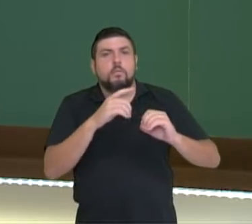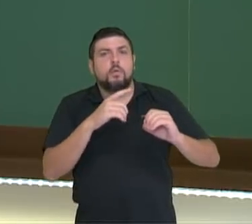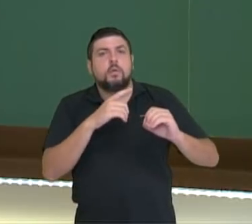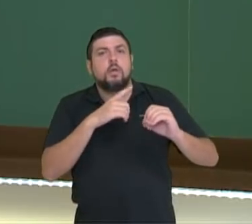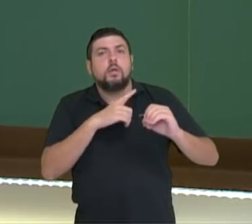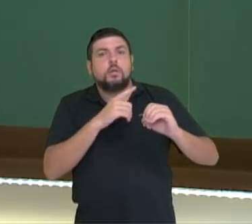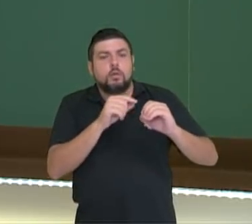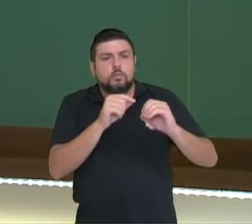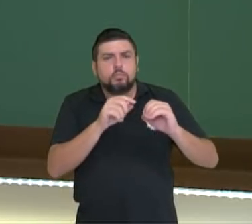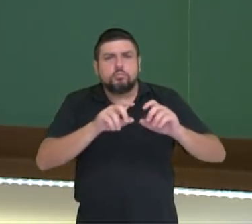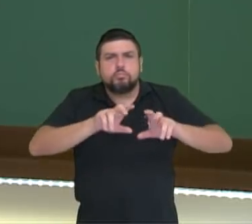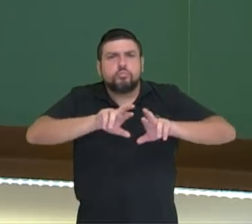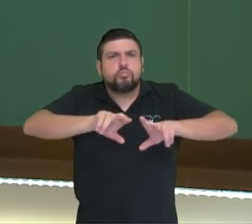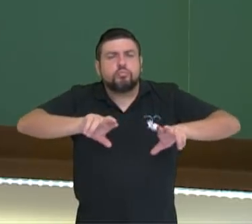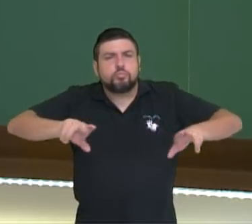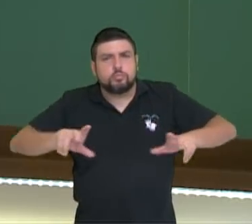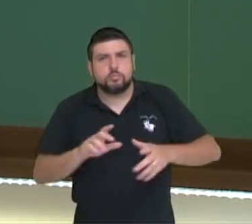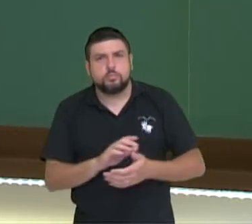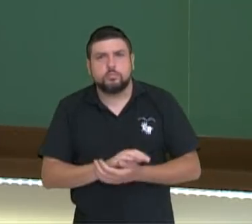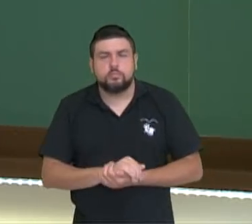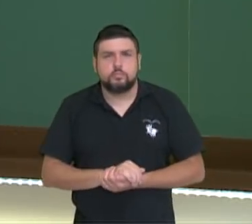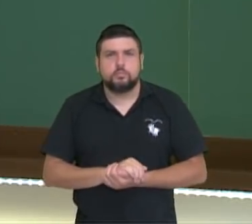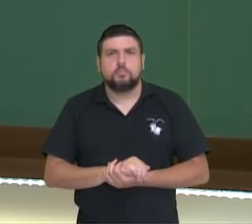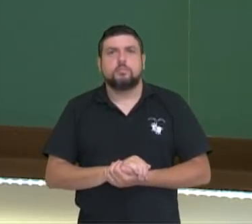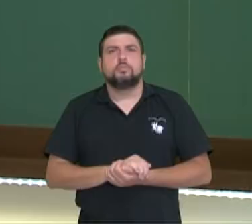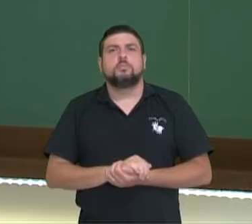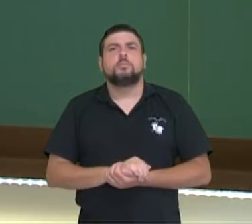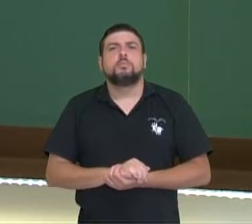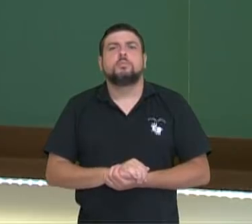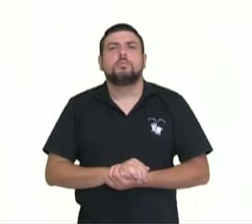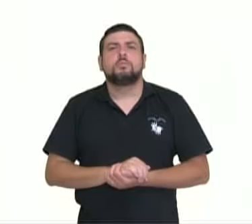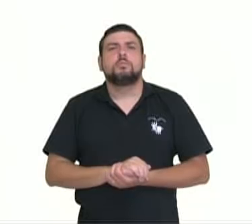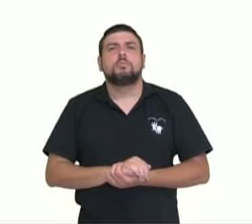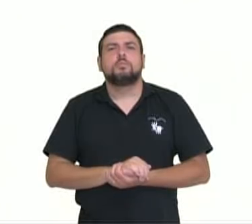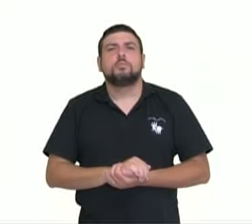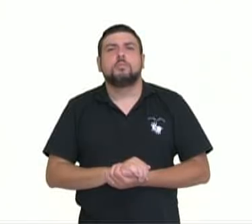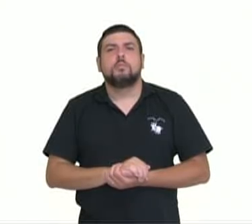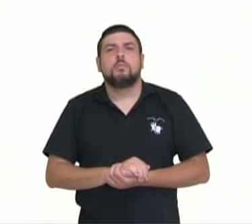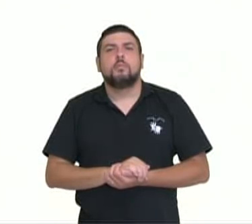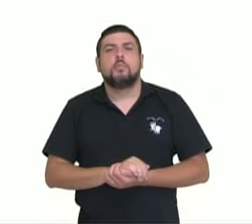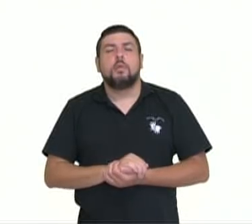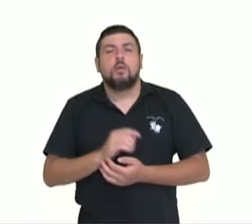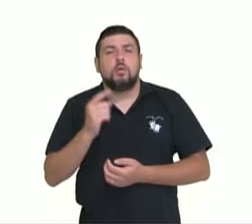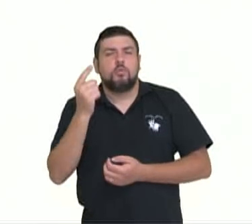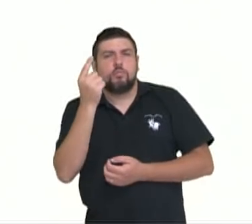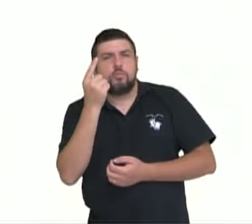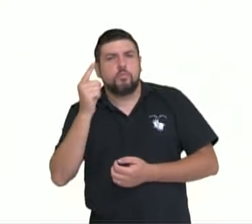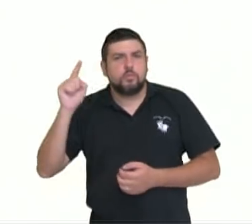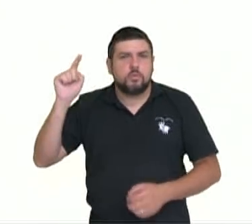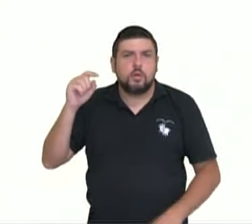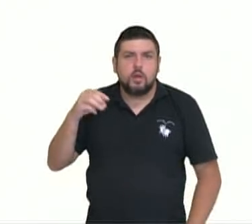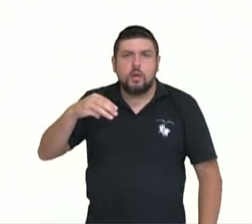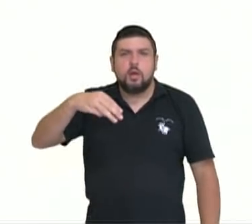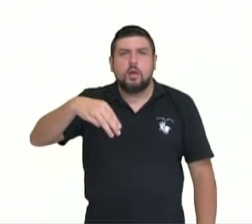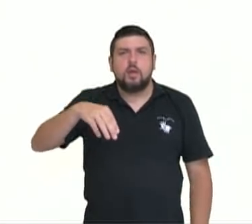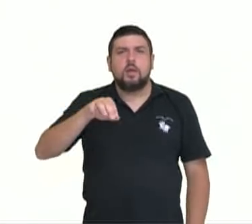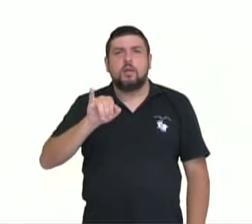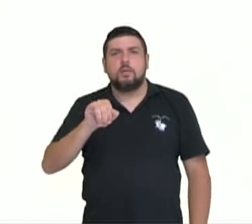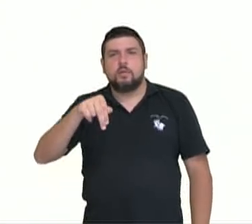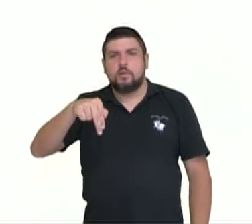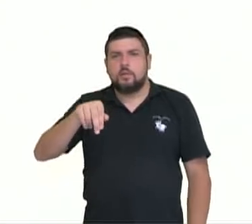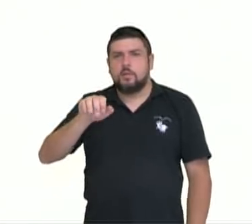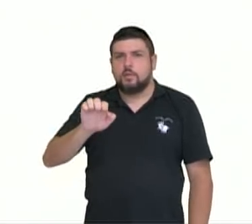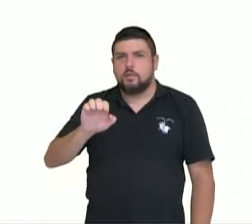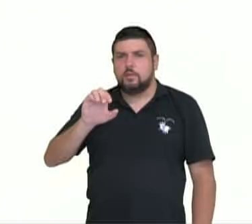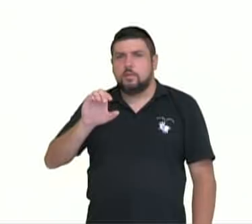tem várias versões do mesmo jogo. E por fim, o Minecraft. Agora sim, o Minecraft foi um